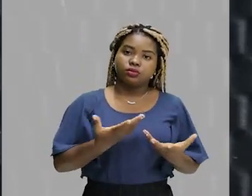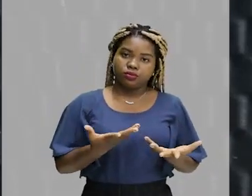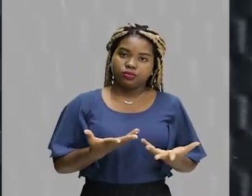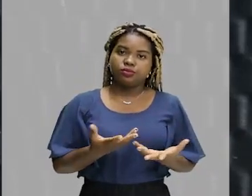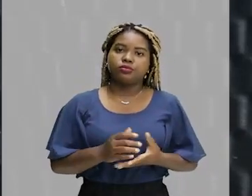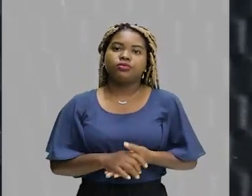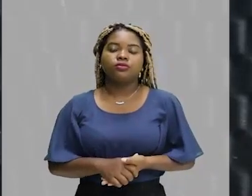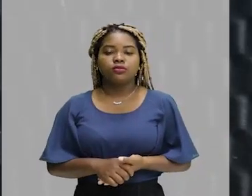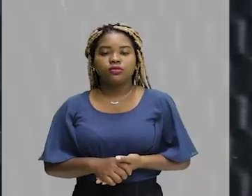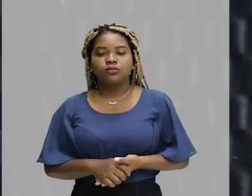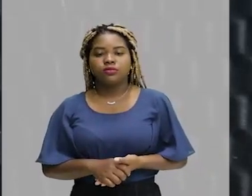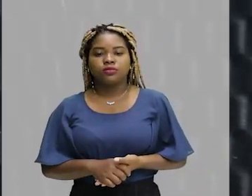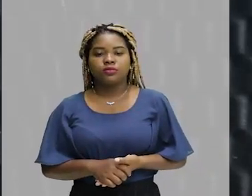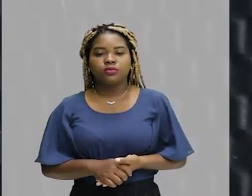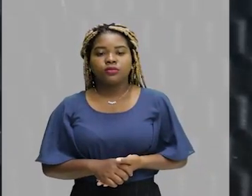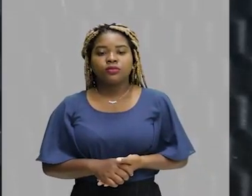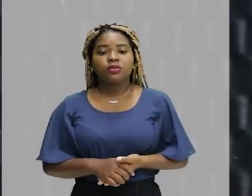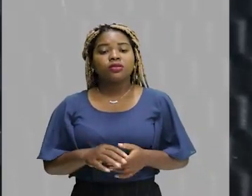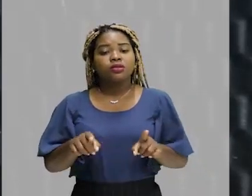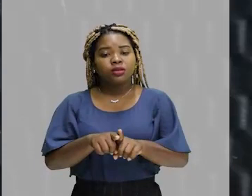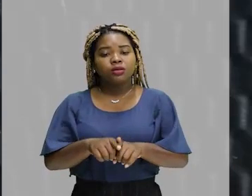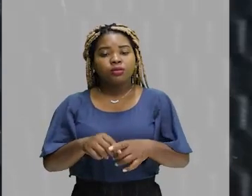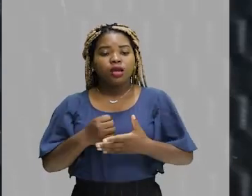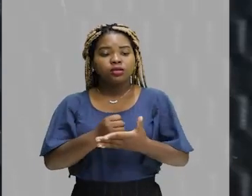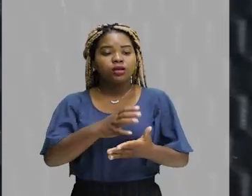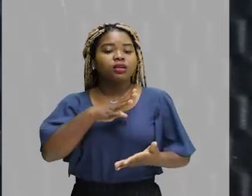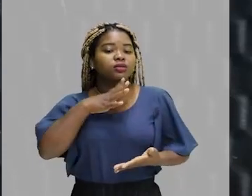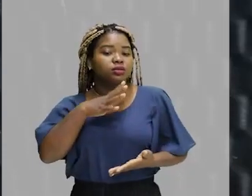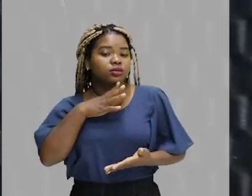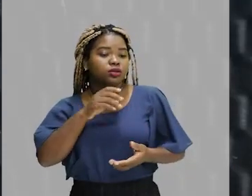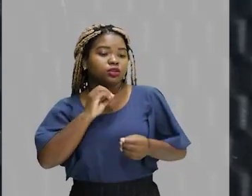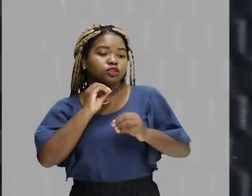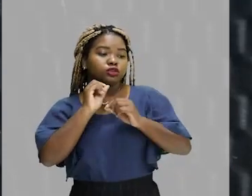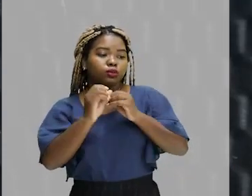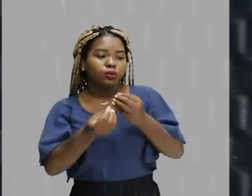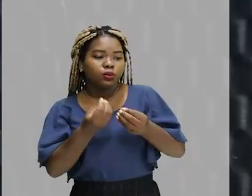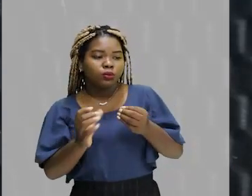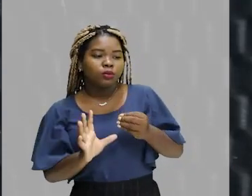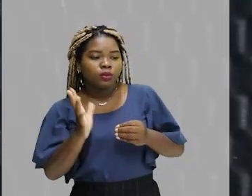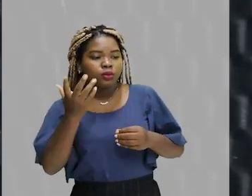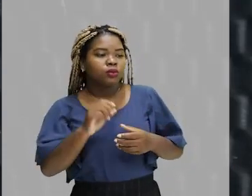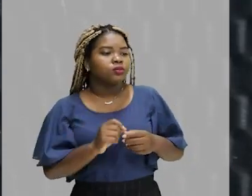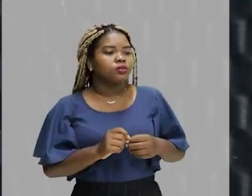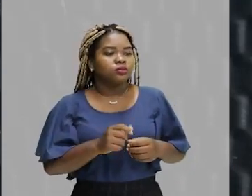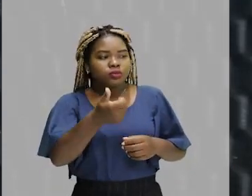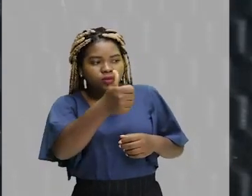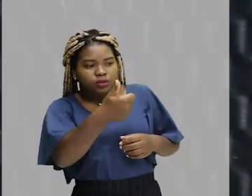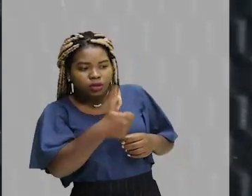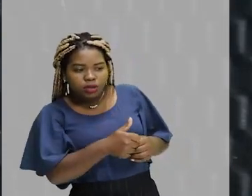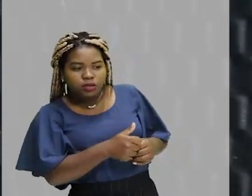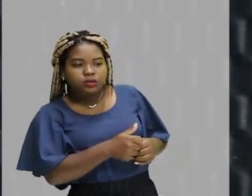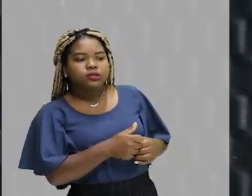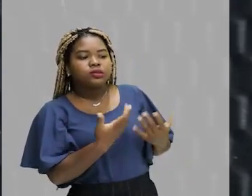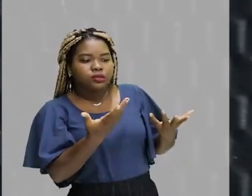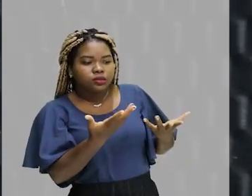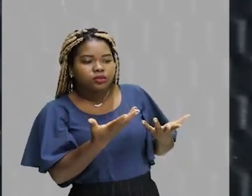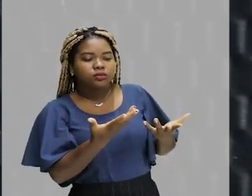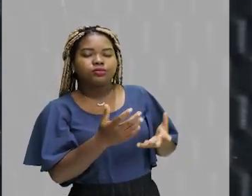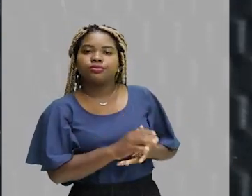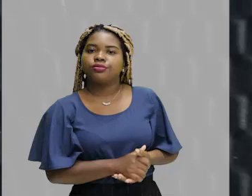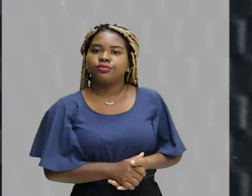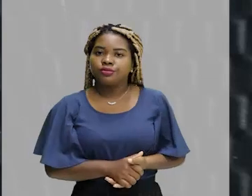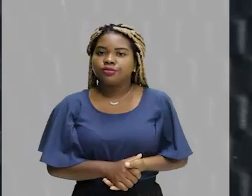como elaboração de conhecimento para traduzir um elemento, um objeto, em um elemento